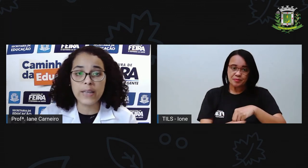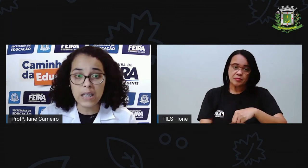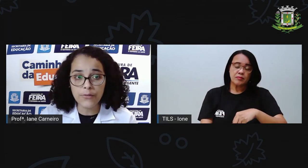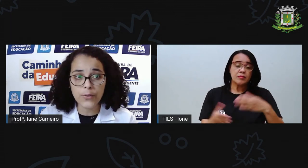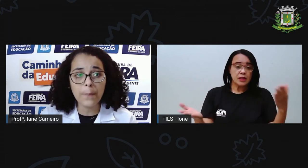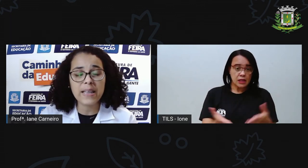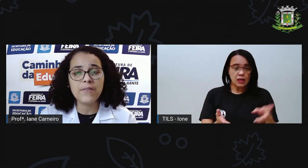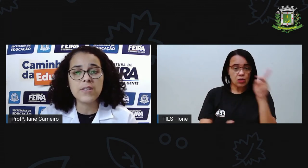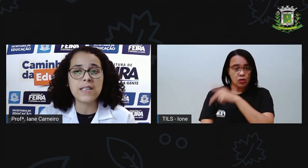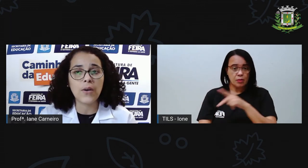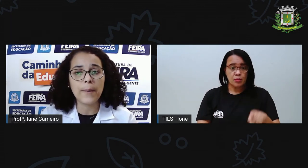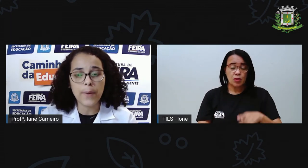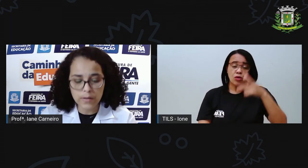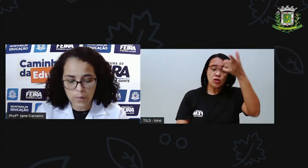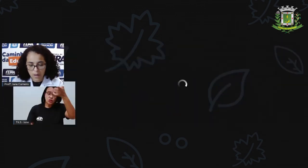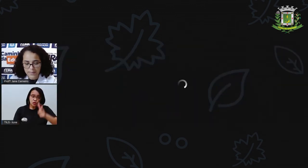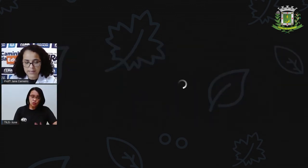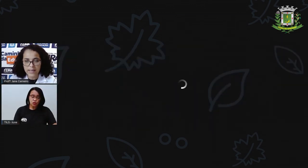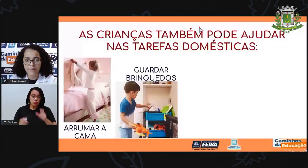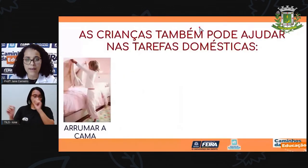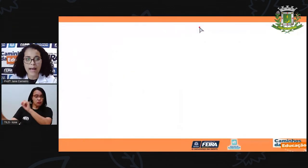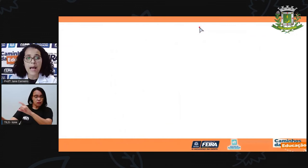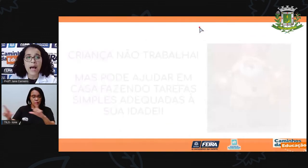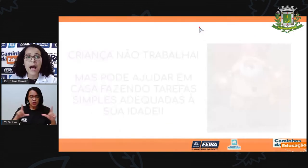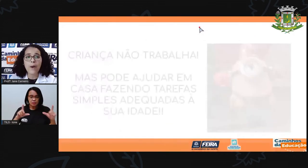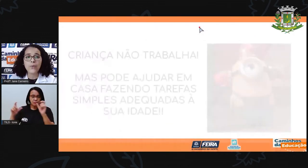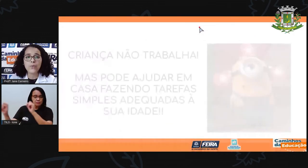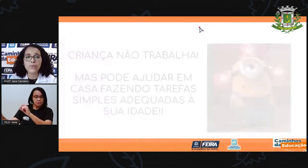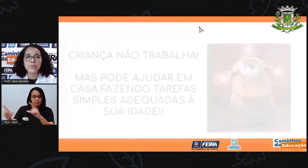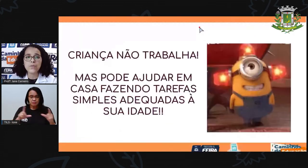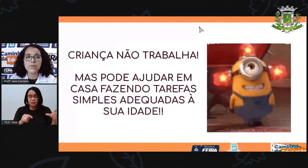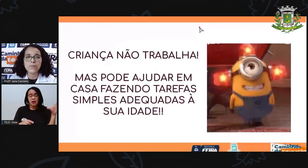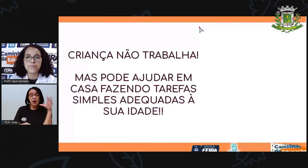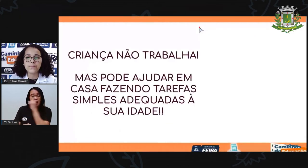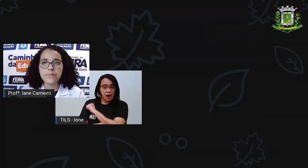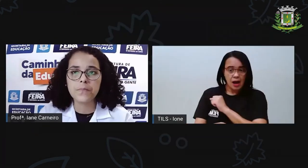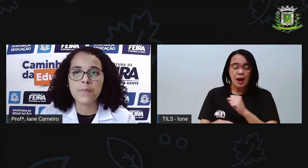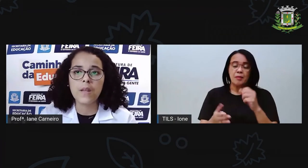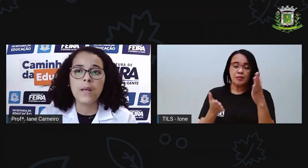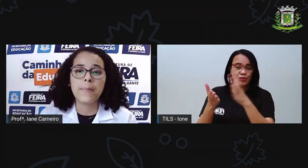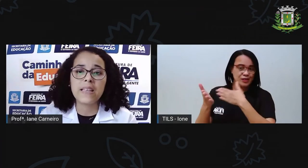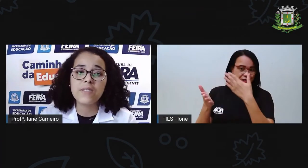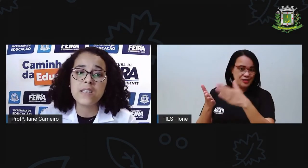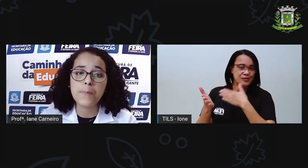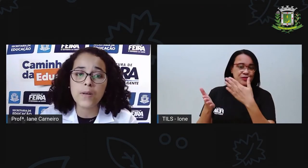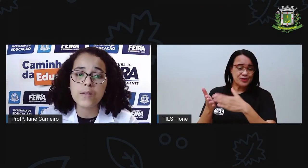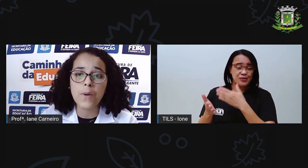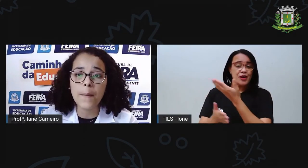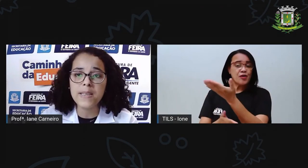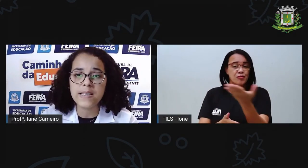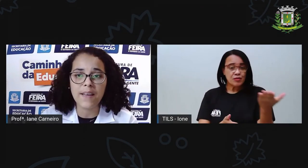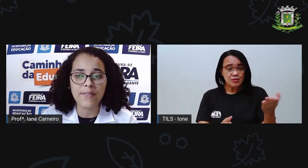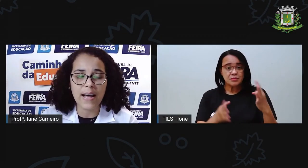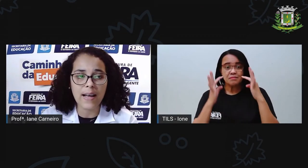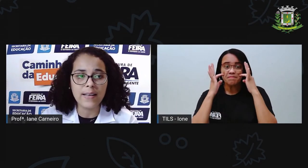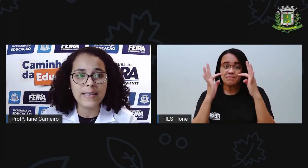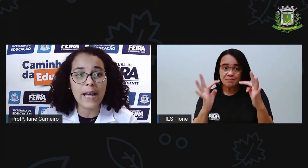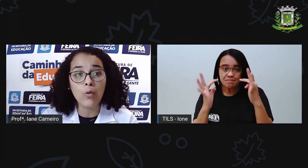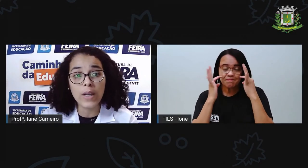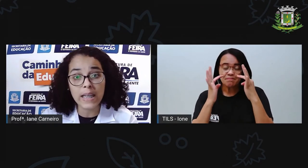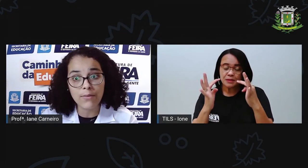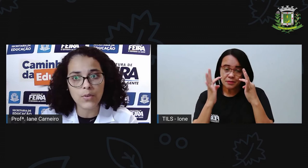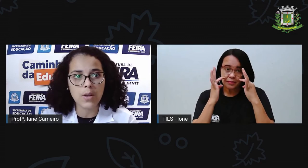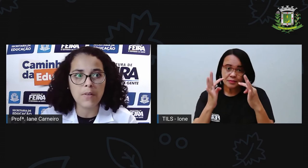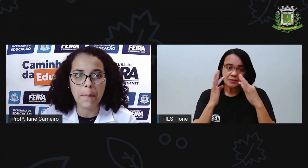do livro, para que vocês agora possam observar alguns, para que vocês possam observar, né,